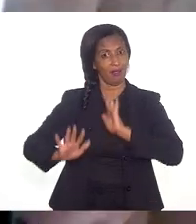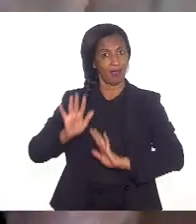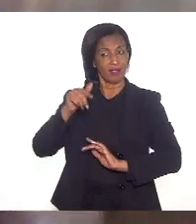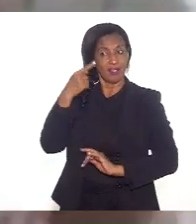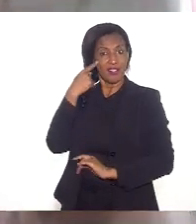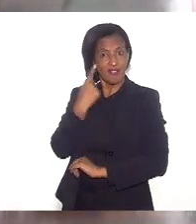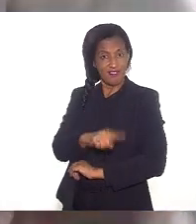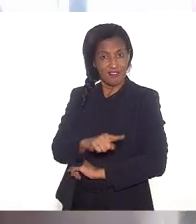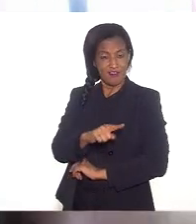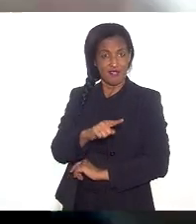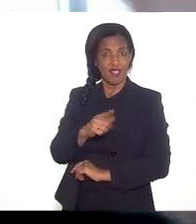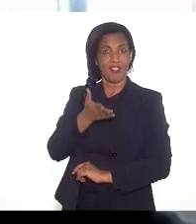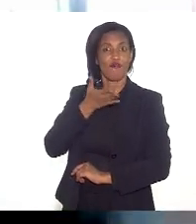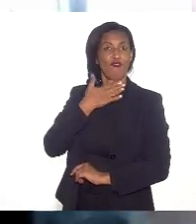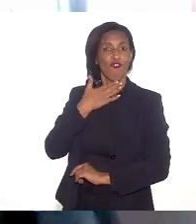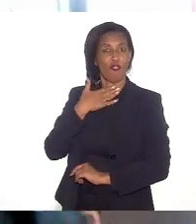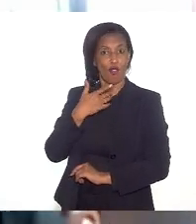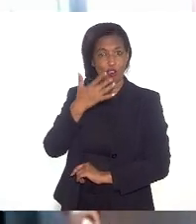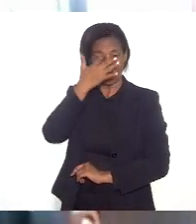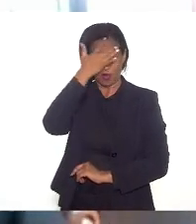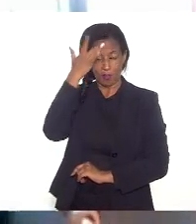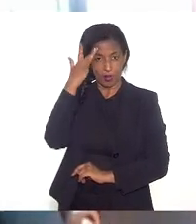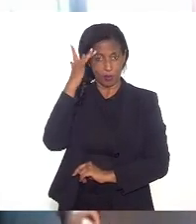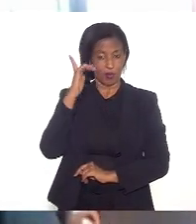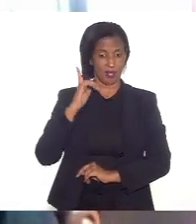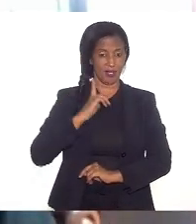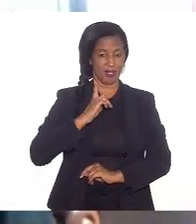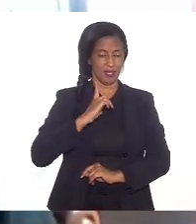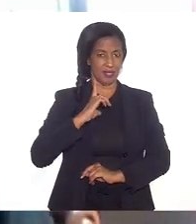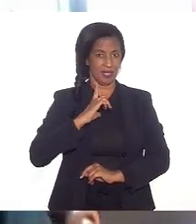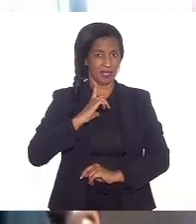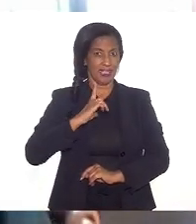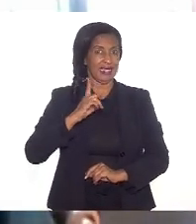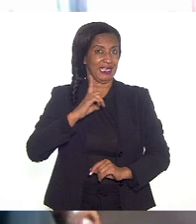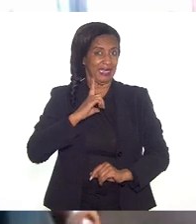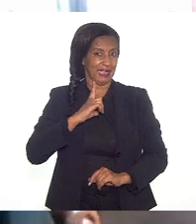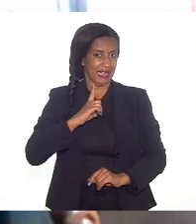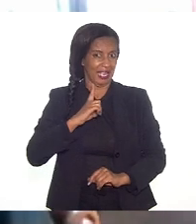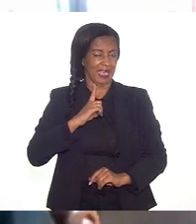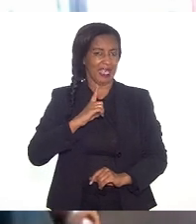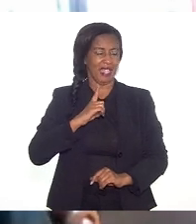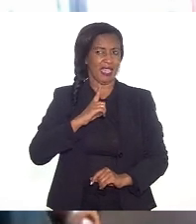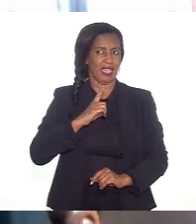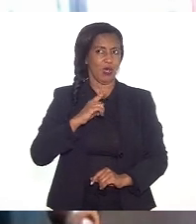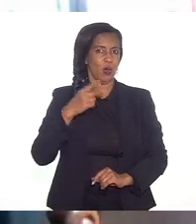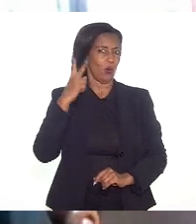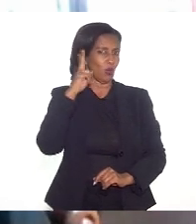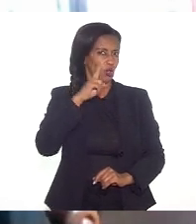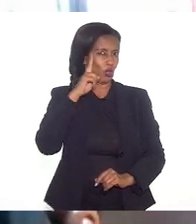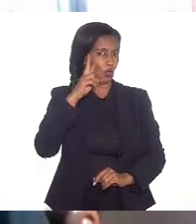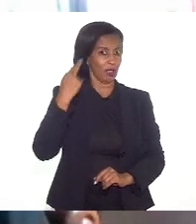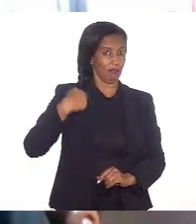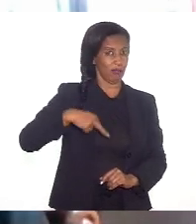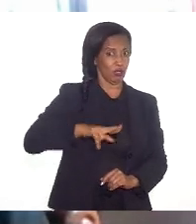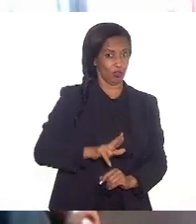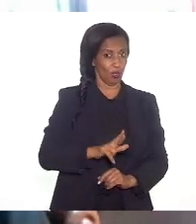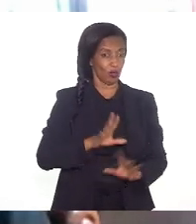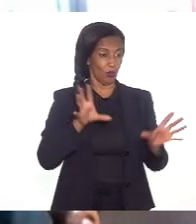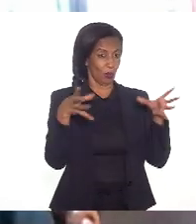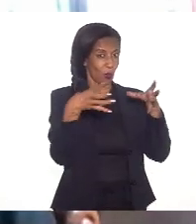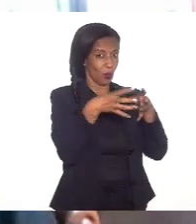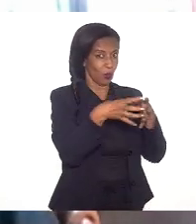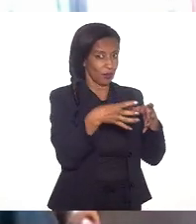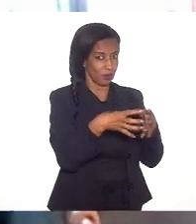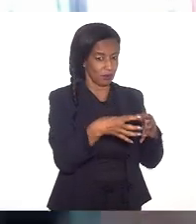voz, sobretudo de uma pessoa que tem uma ascendência religiosa sobre uma determinada